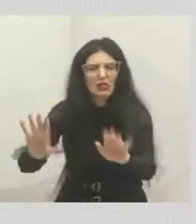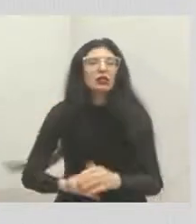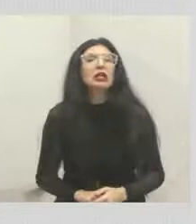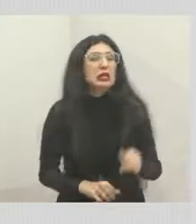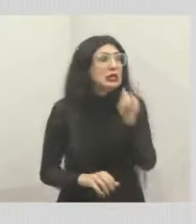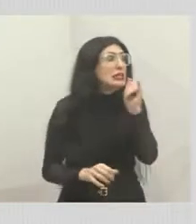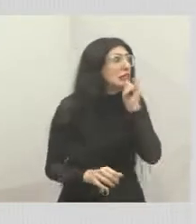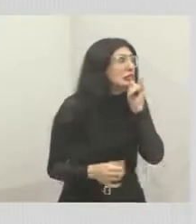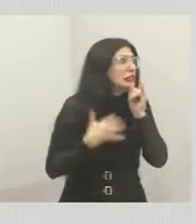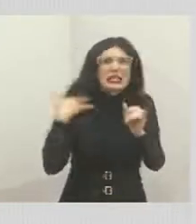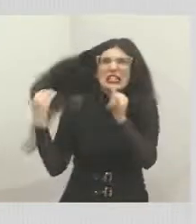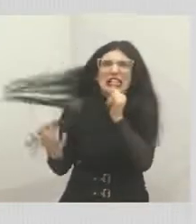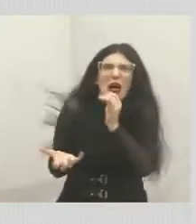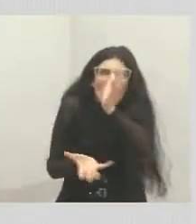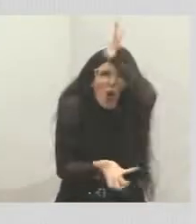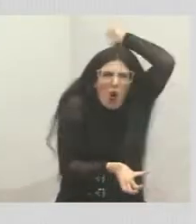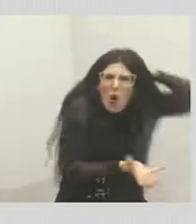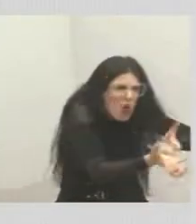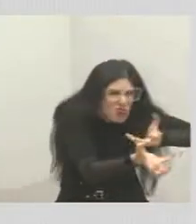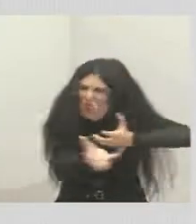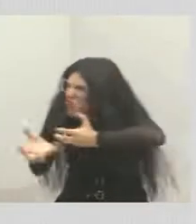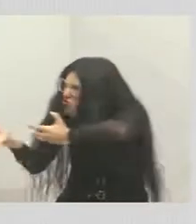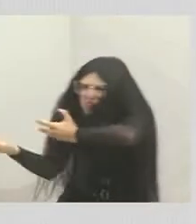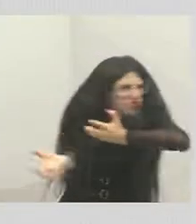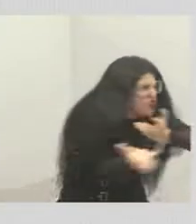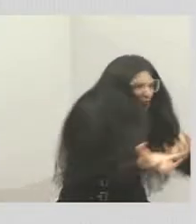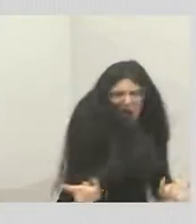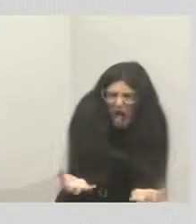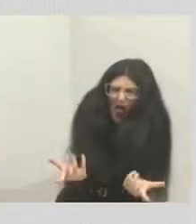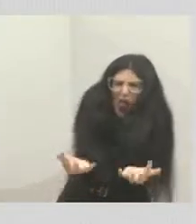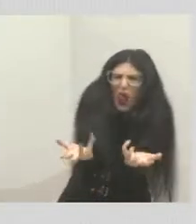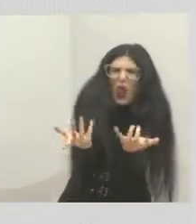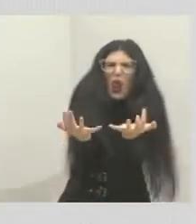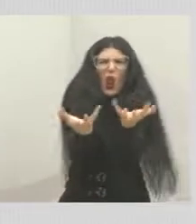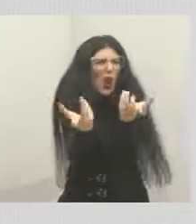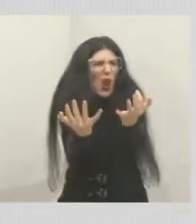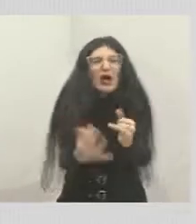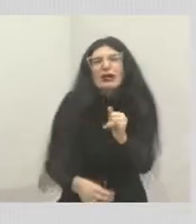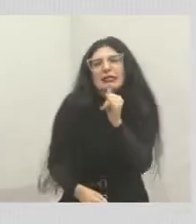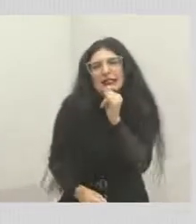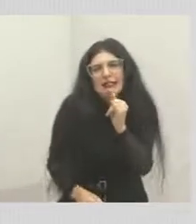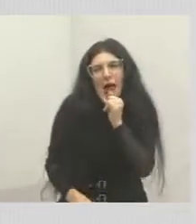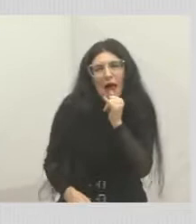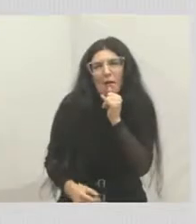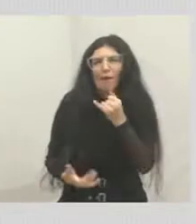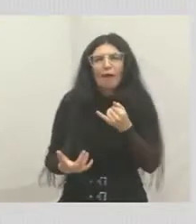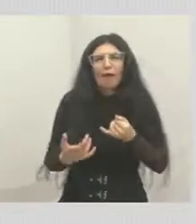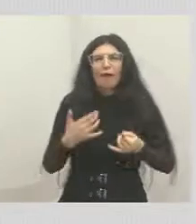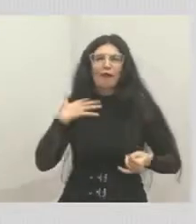necessidade de usufruir desse valor, caso necessário. Nesse momento não foi necessário.